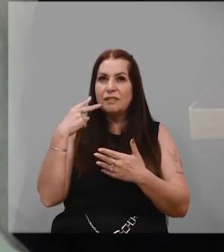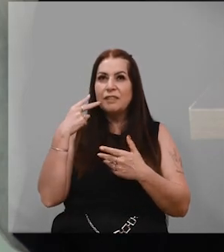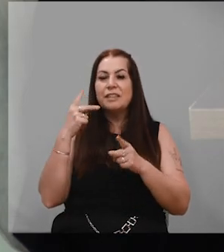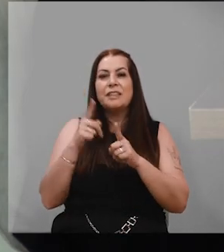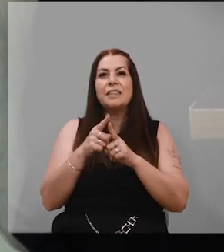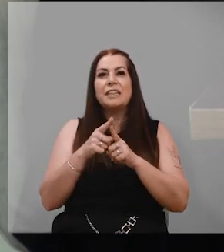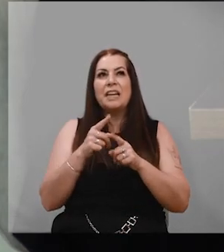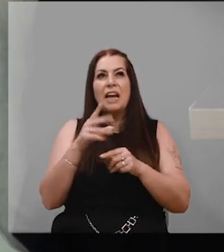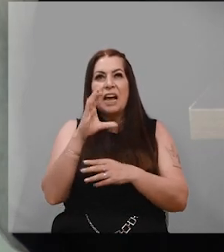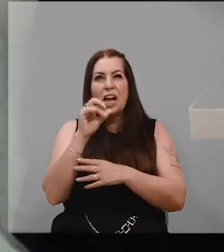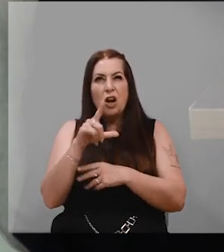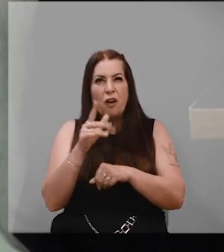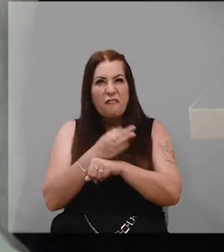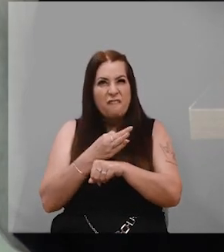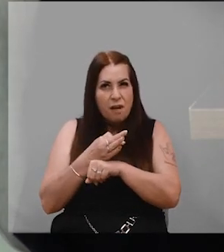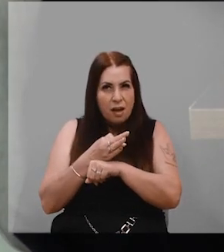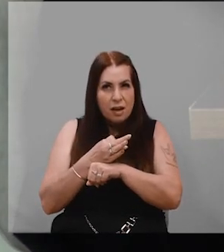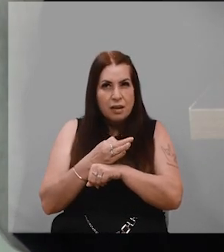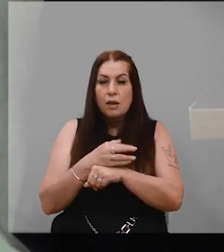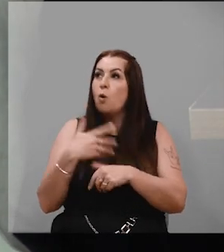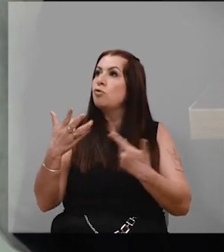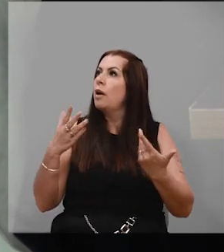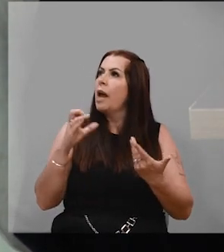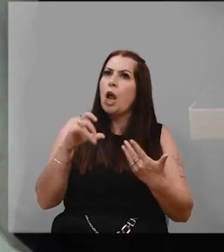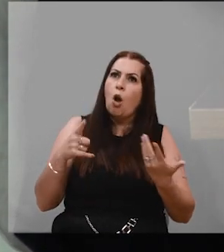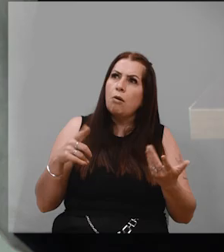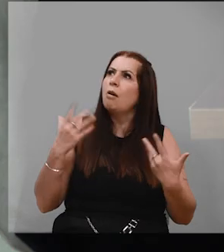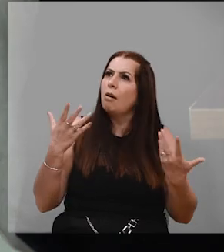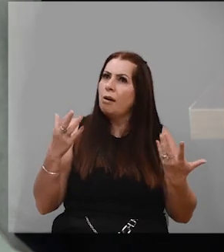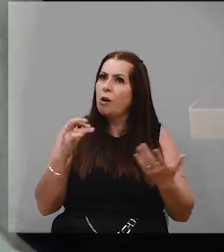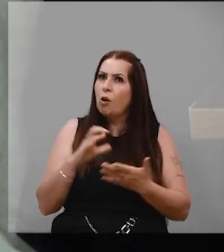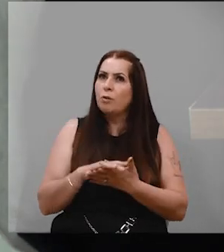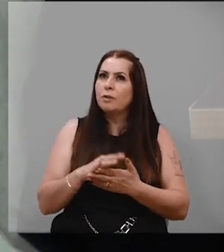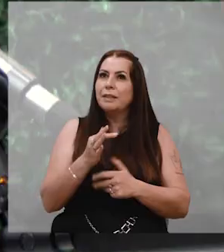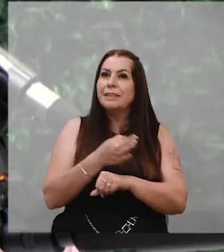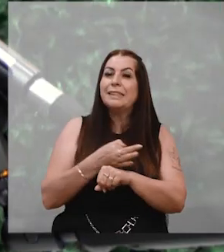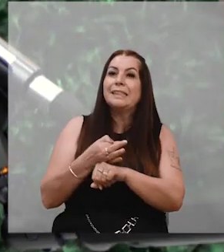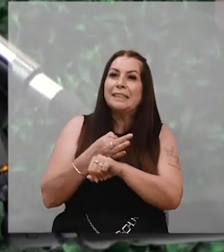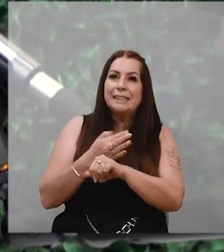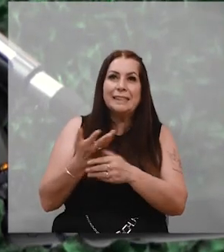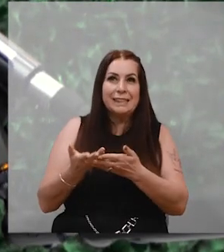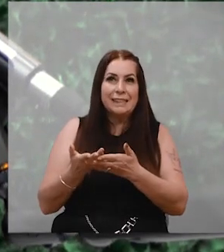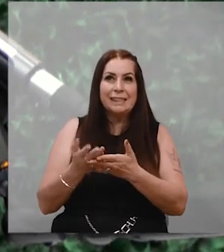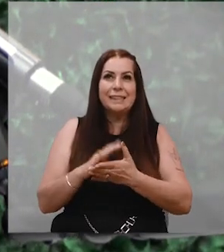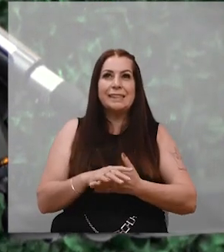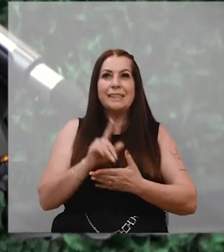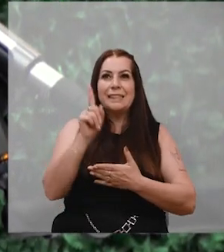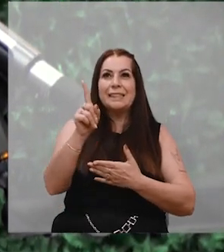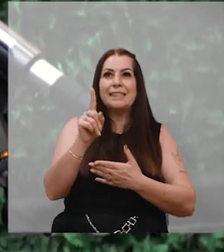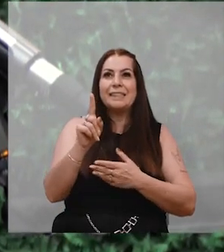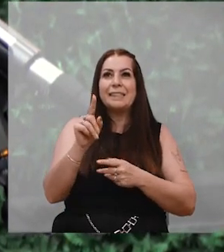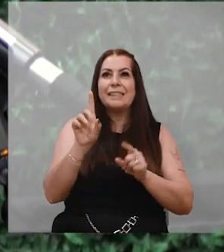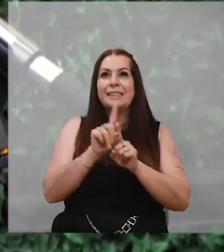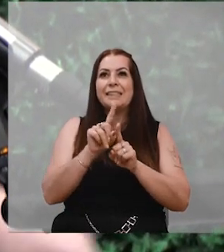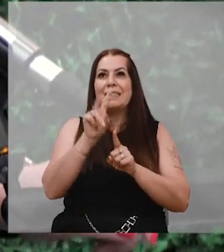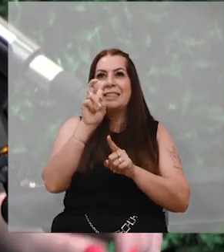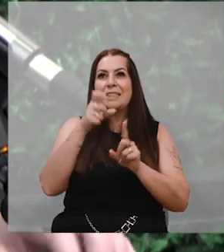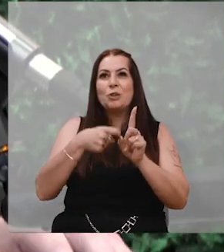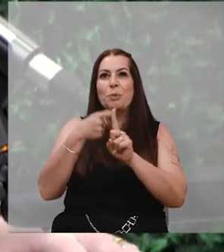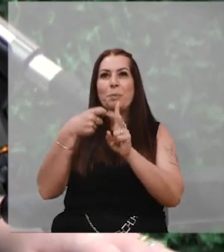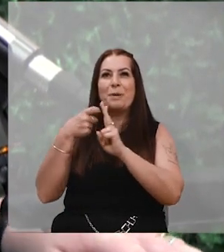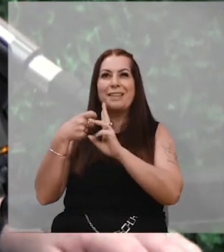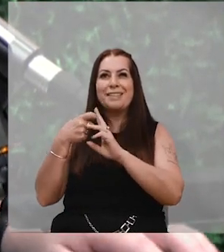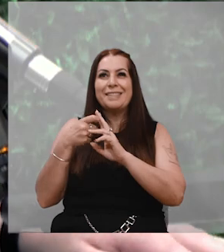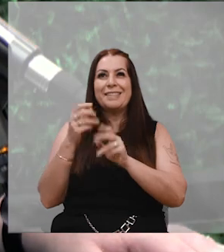que a Carol tá de férias. A gente chegava na redação, cadê a Carol? Não vi a Carol hoje, a Carol não tava de veio. férias. Tava lá no meio do mato. Fiquei 5 meses